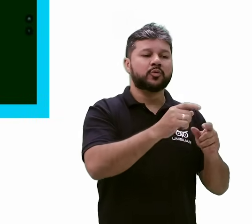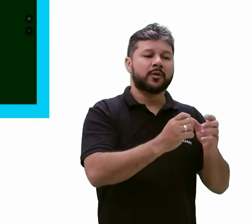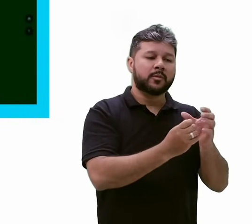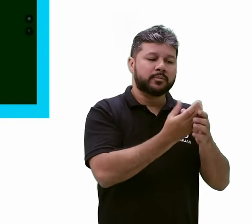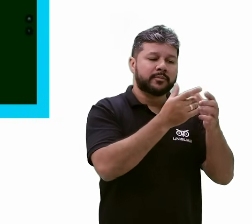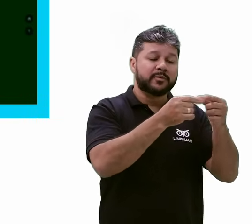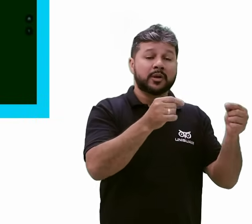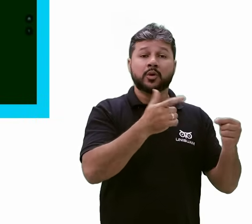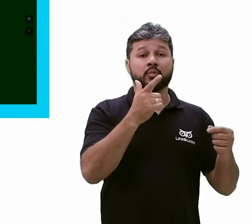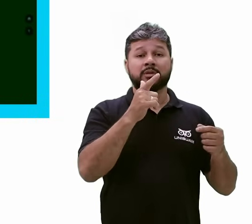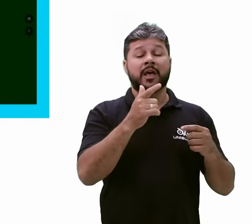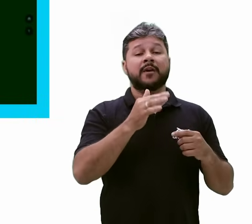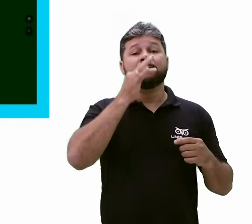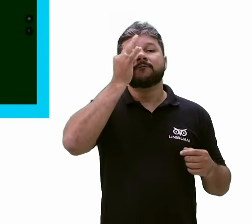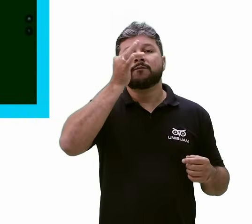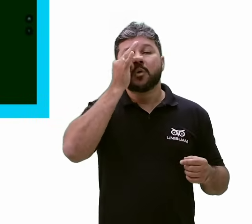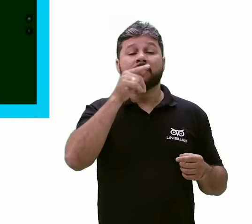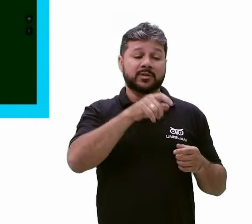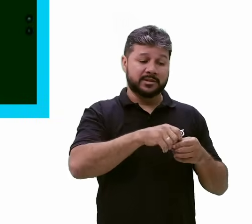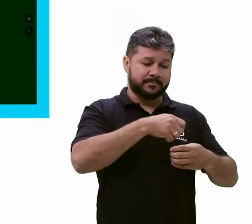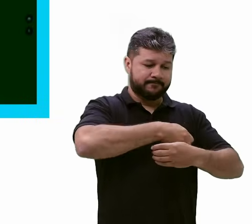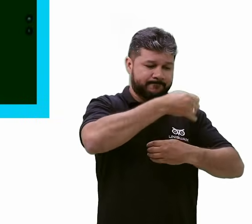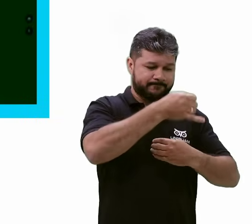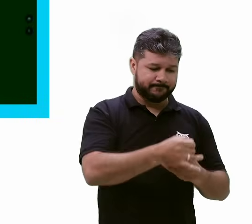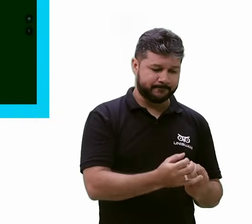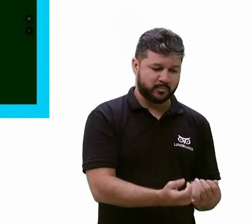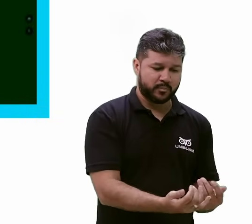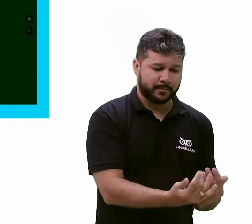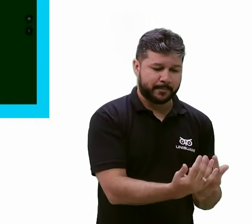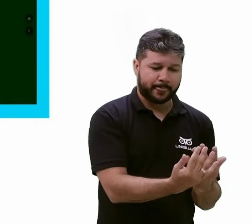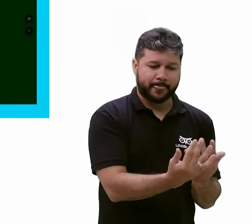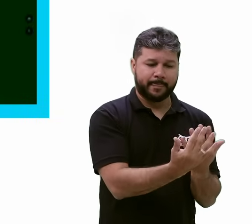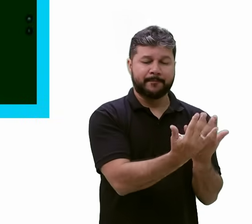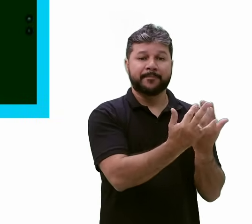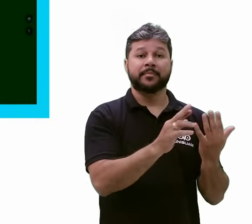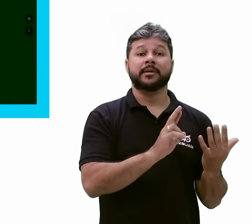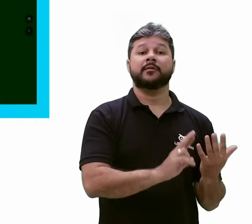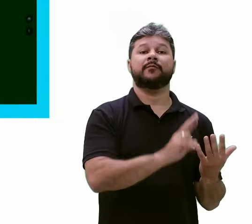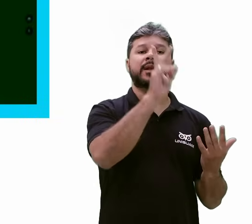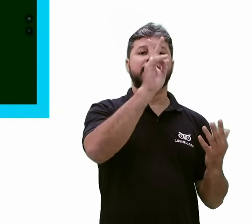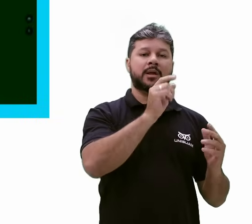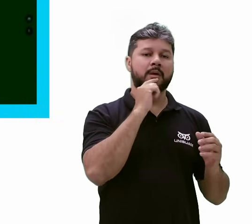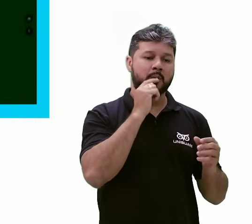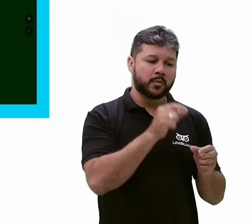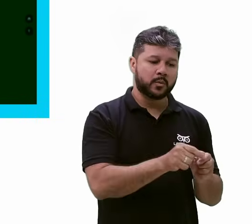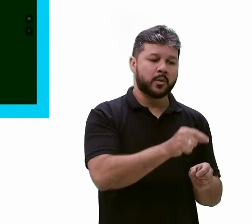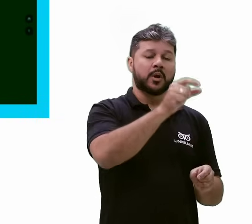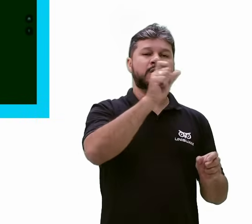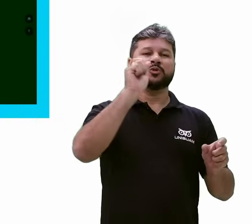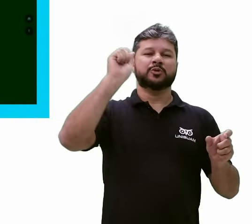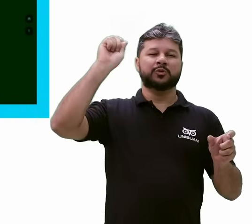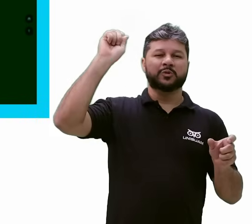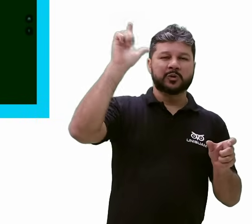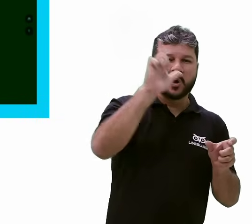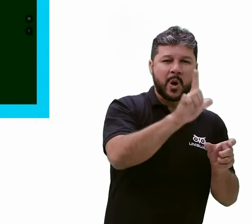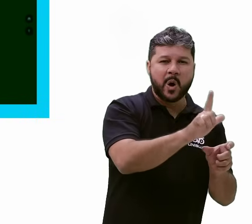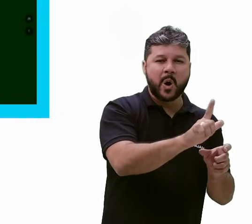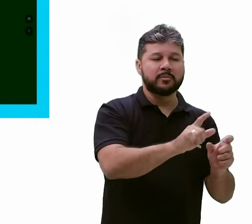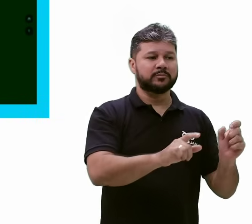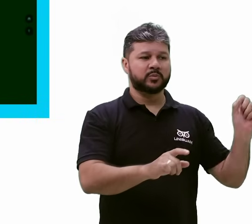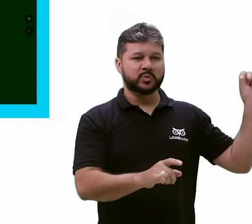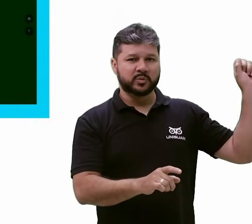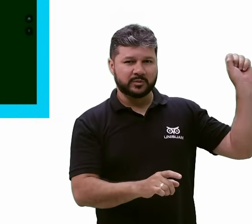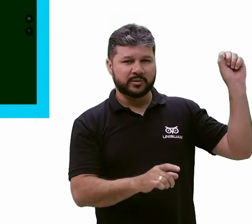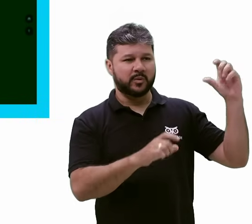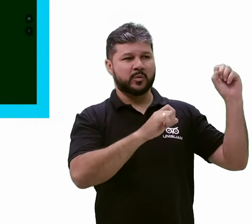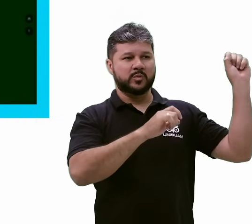a flor. E você vai plantar de forma diferenciada para que ela cresça em busca do sol e produza, né,